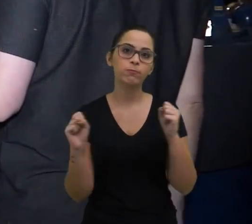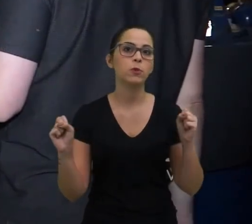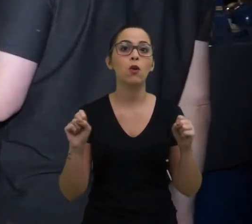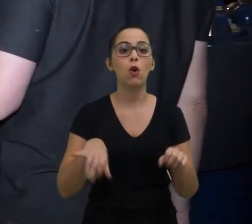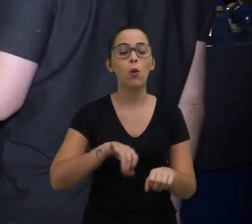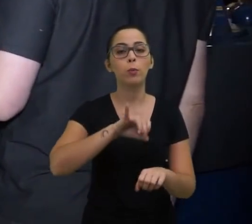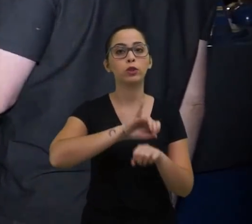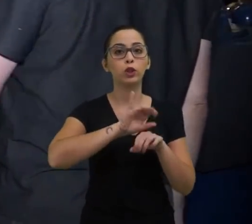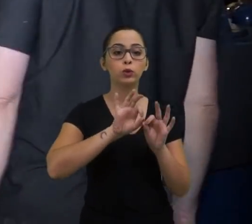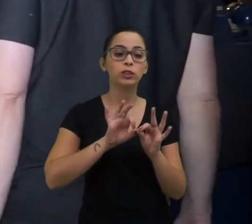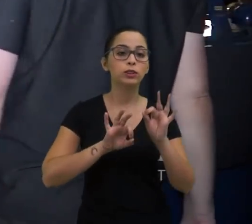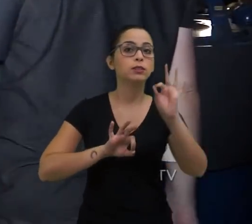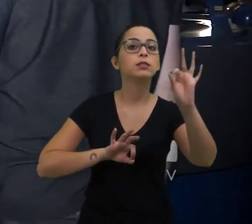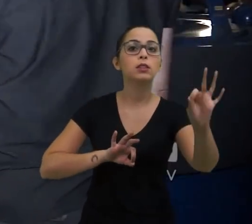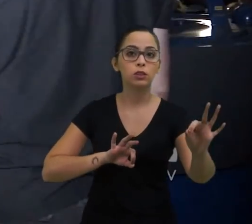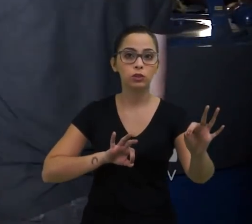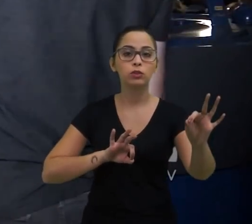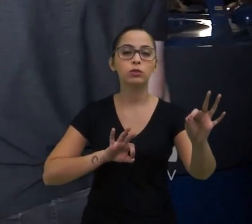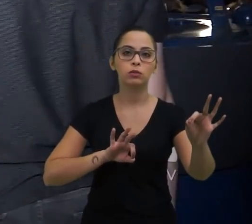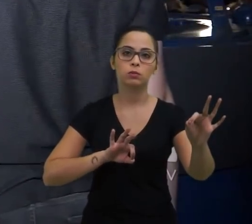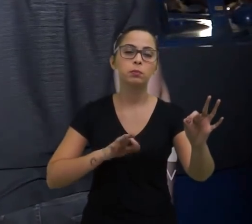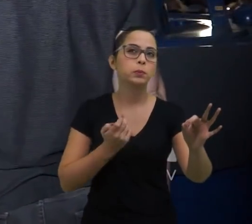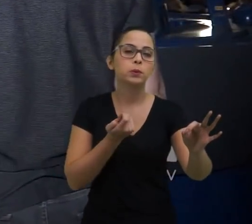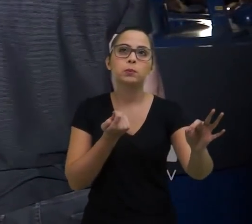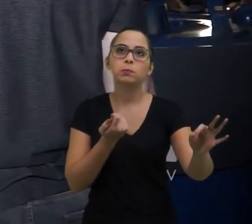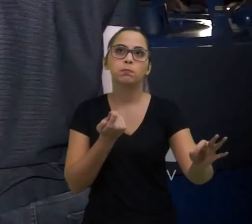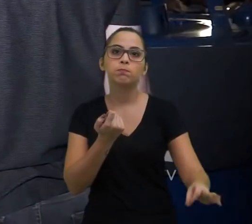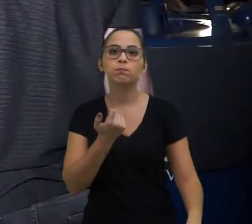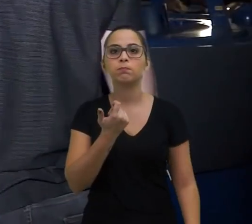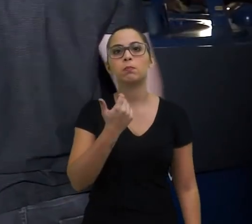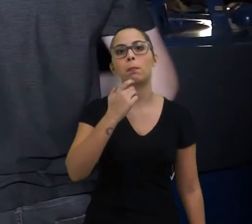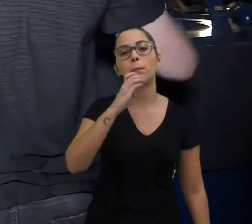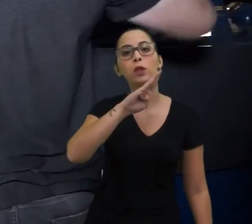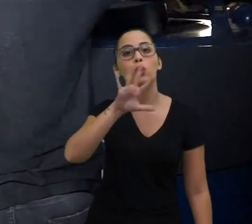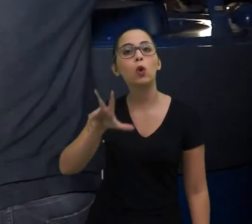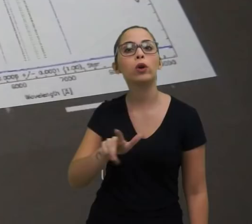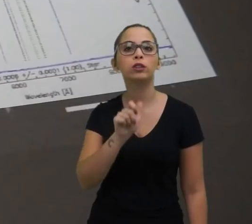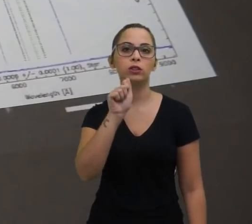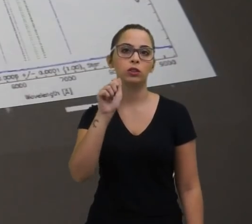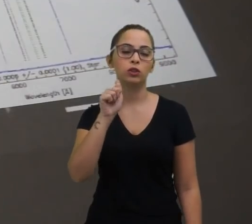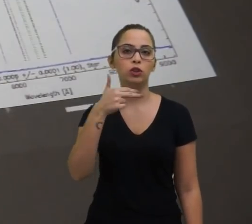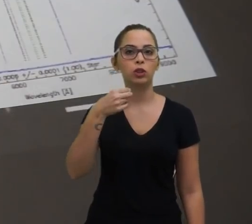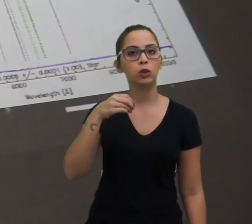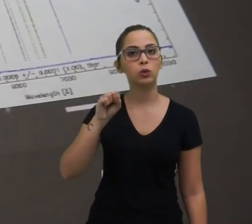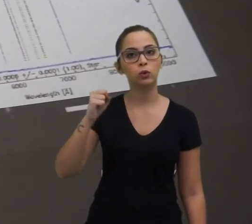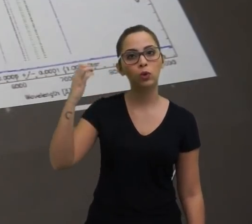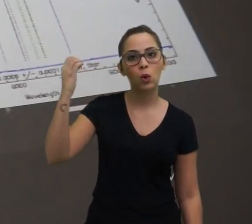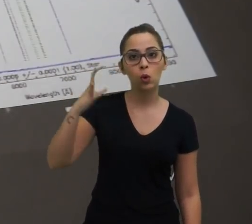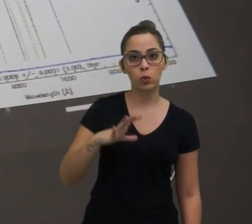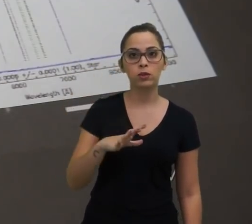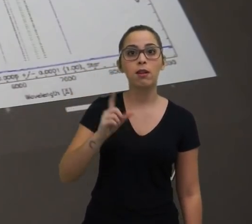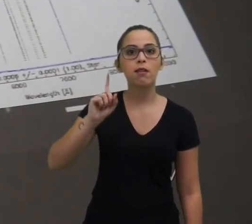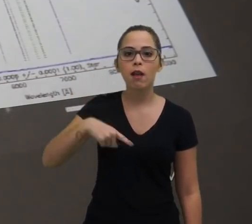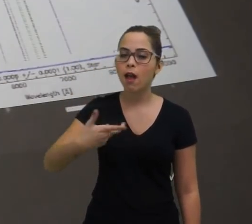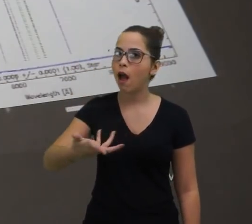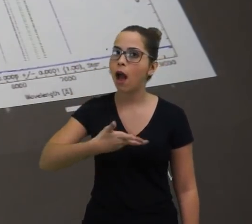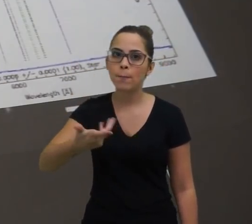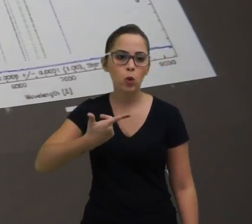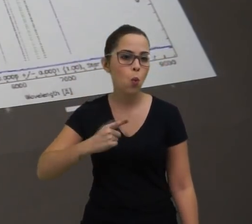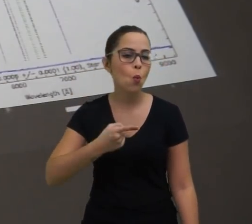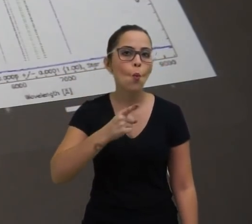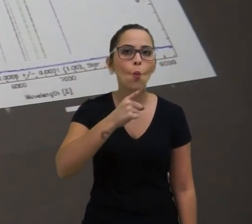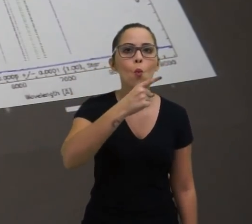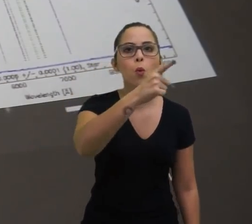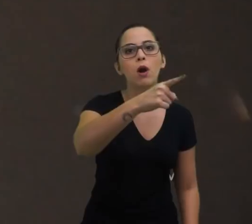está se expandindo. Tá? Quanto mais longe, mais rápido é a velocidade de afastamento. Então, ele não pode ser uma estrela. Que